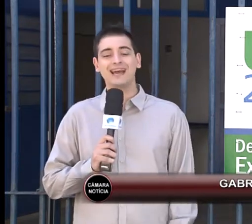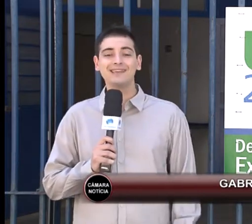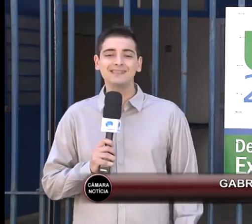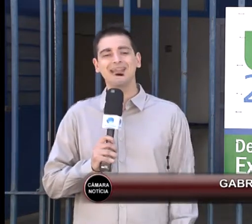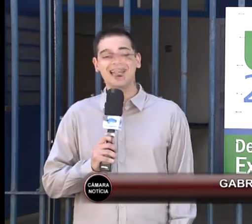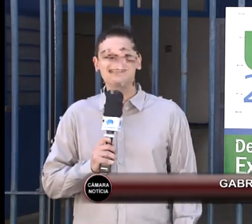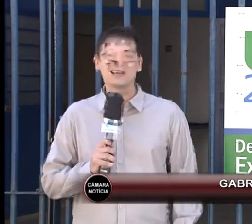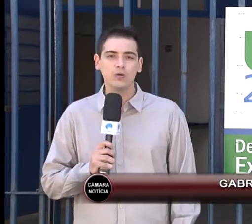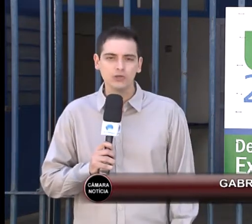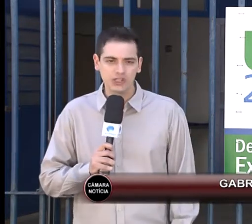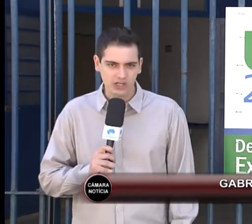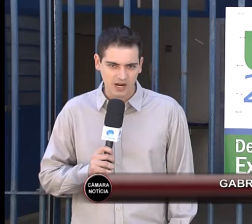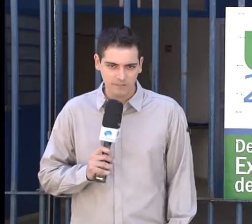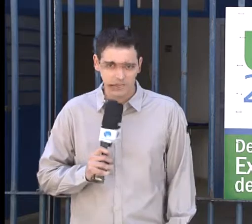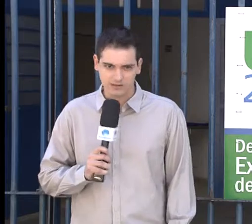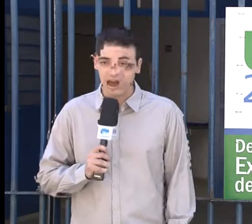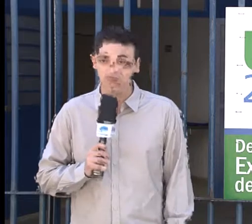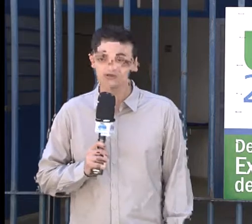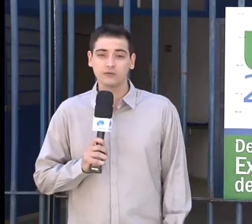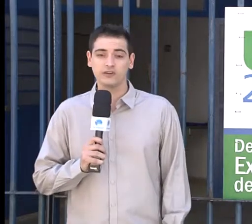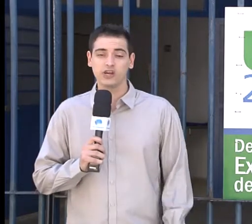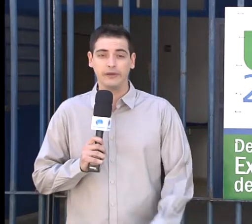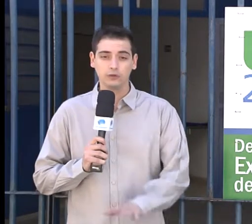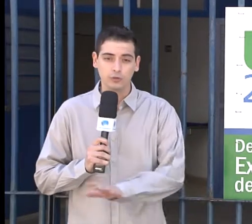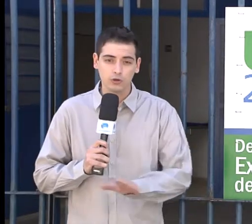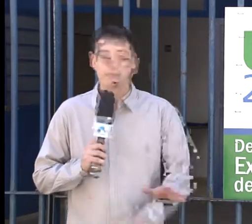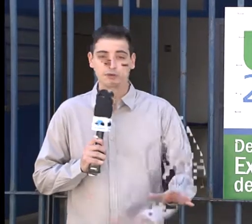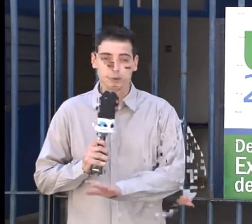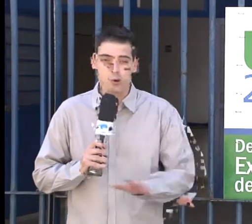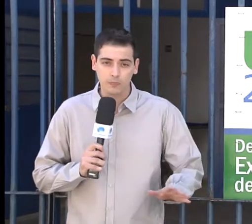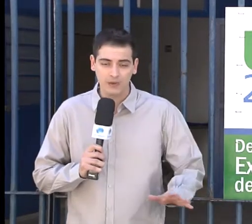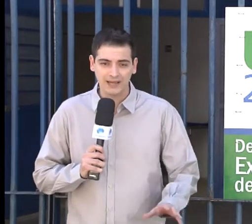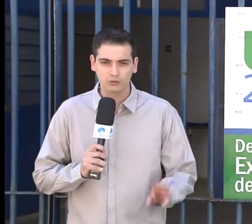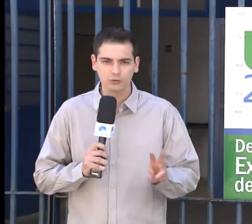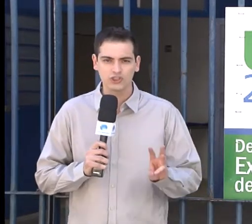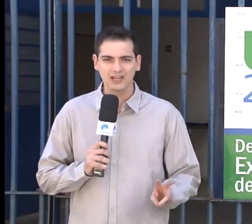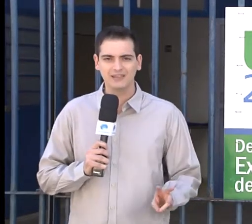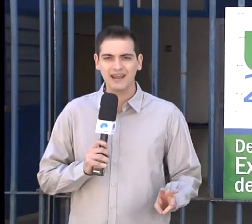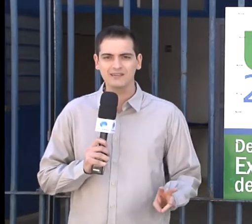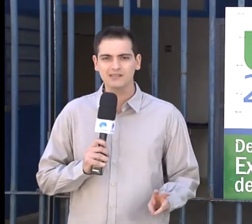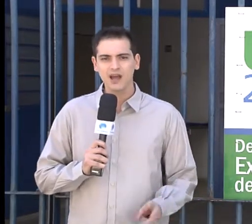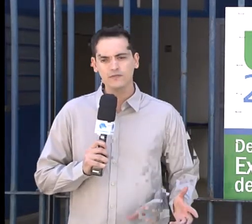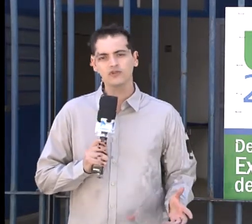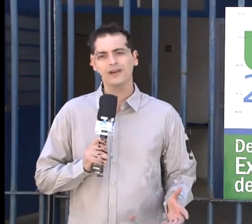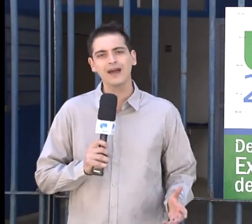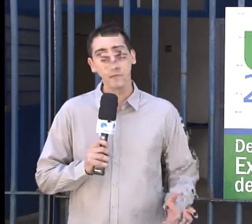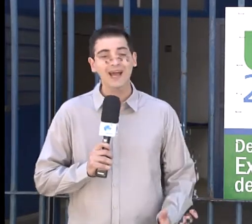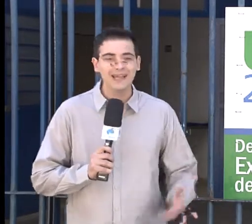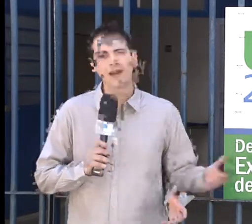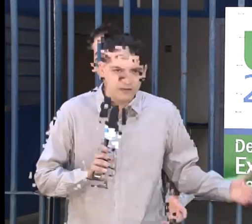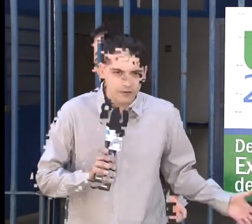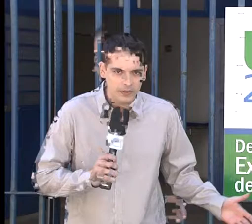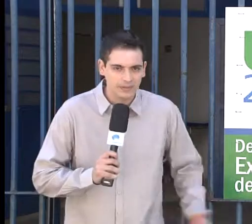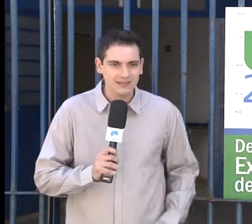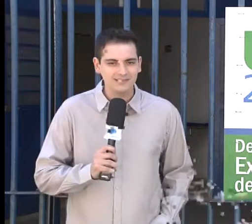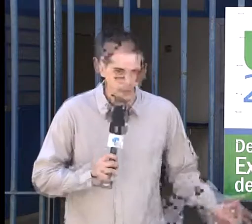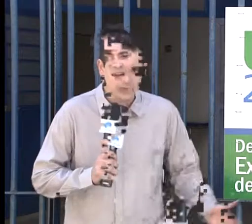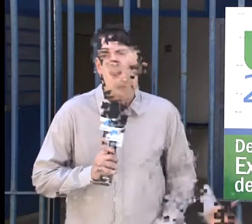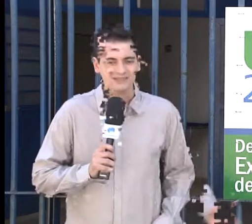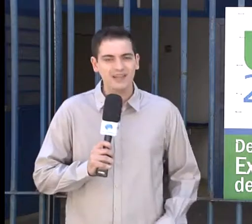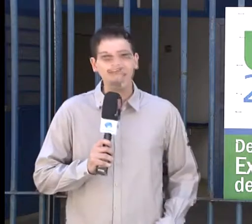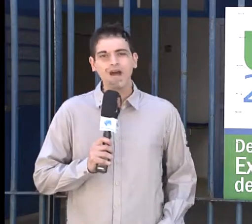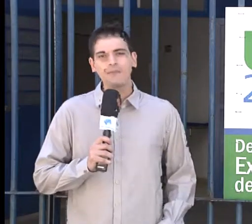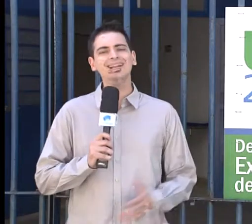pela Vigilância em Saúde de Campinas. Após o fechamento por completo no dia 3, alguns funcionários ainda